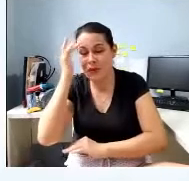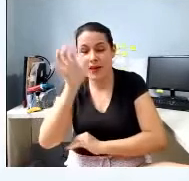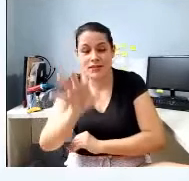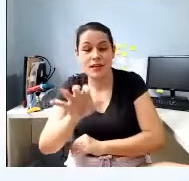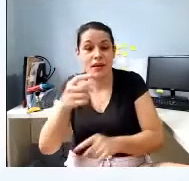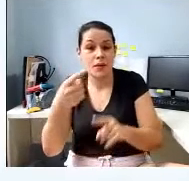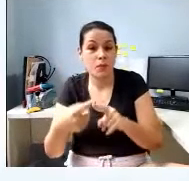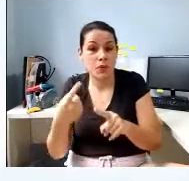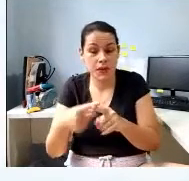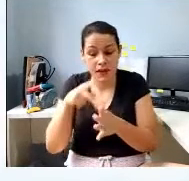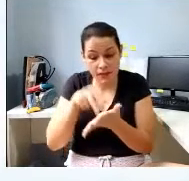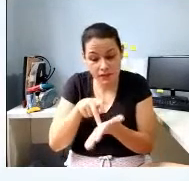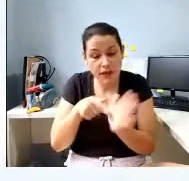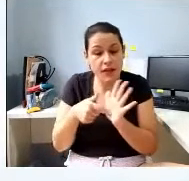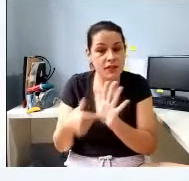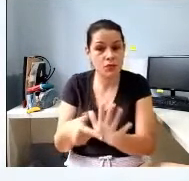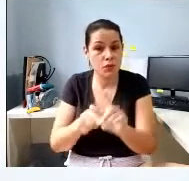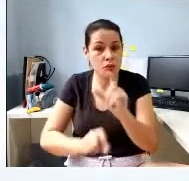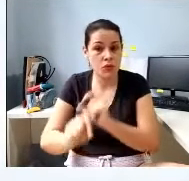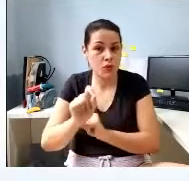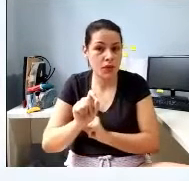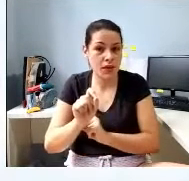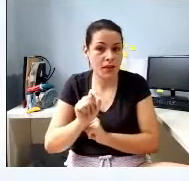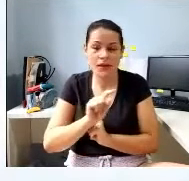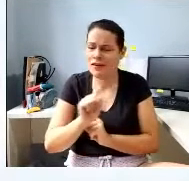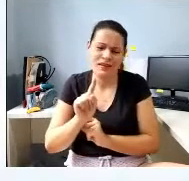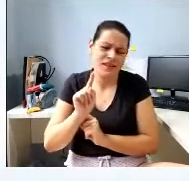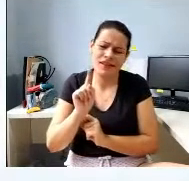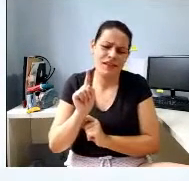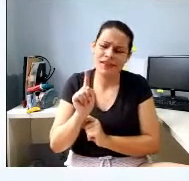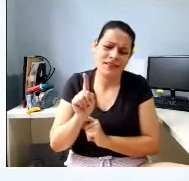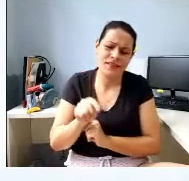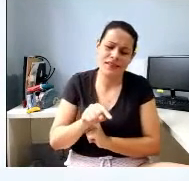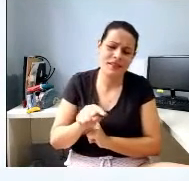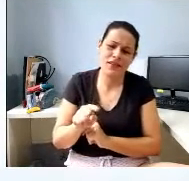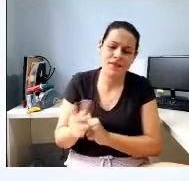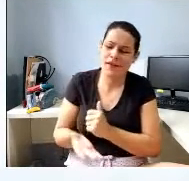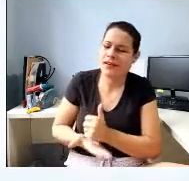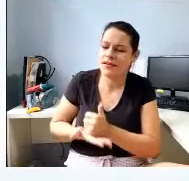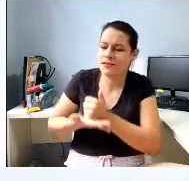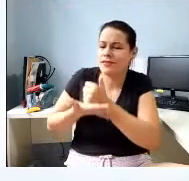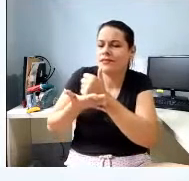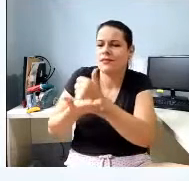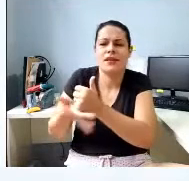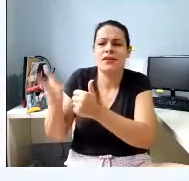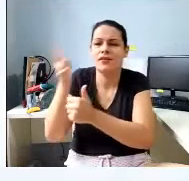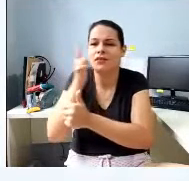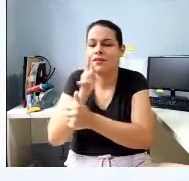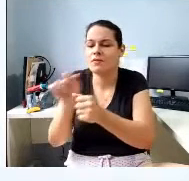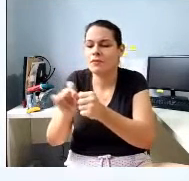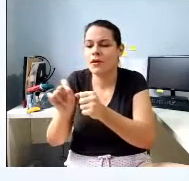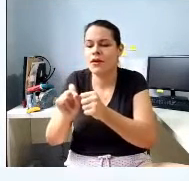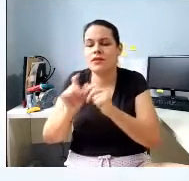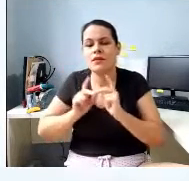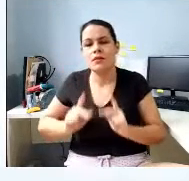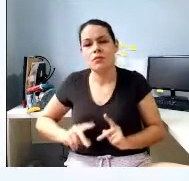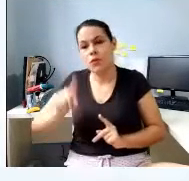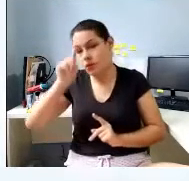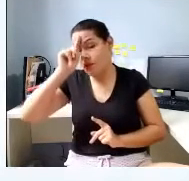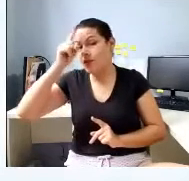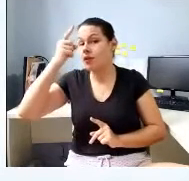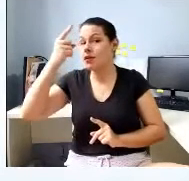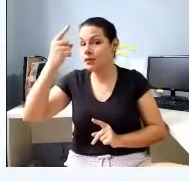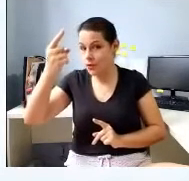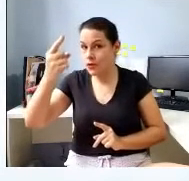certamente mostrou que não é mais o sustentáculo dessa posição ideológica